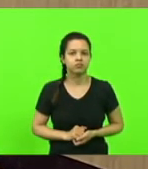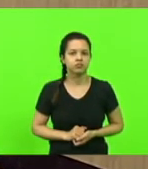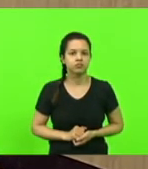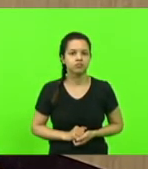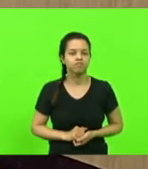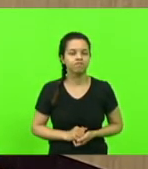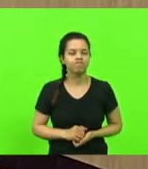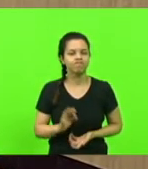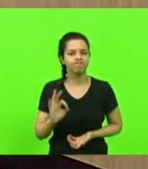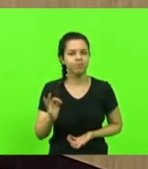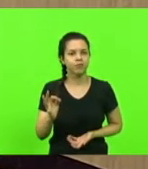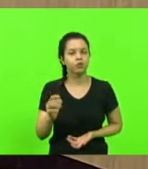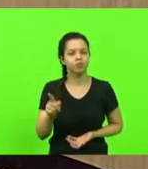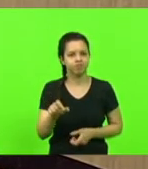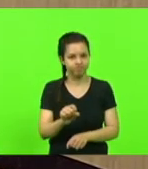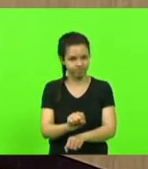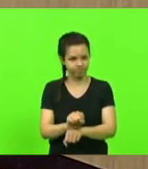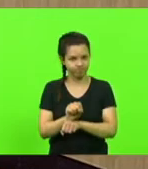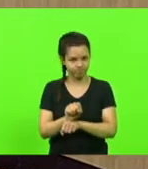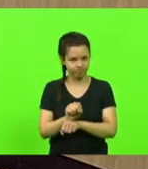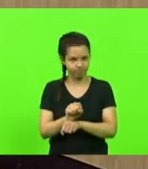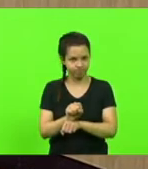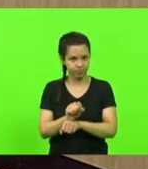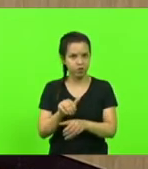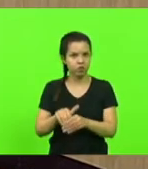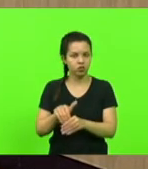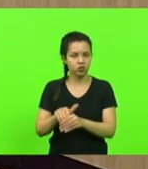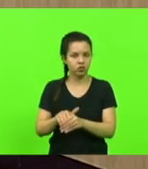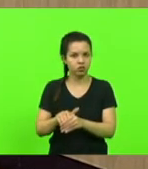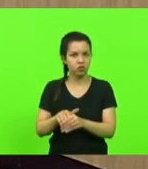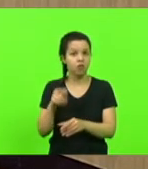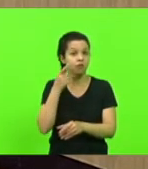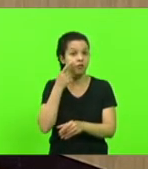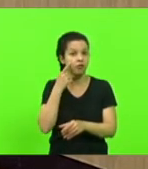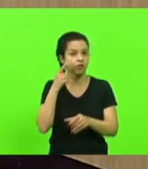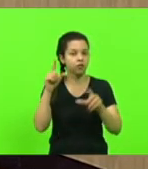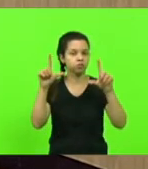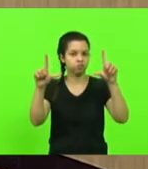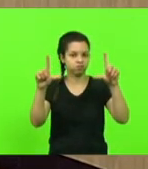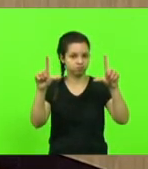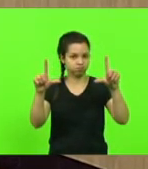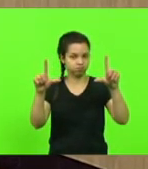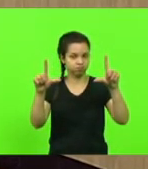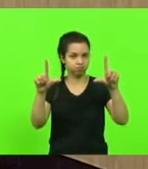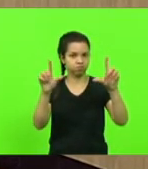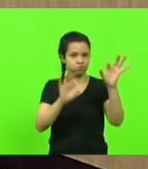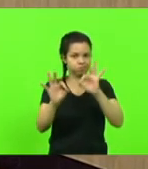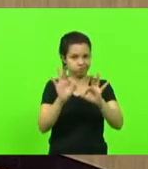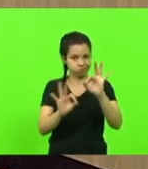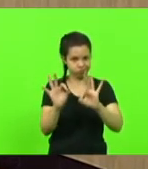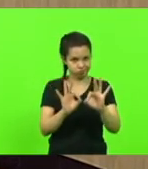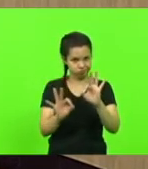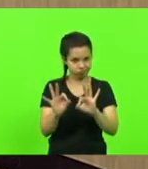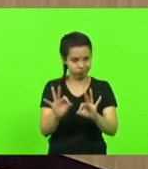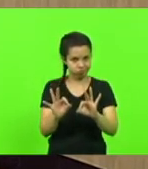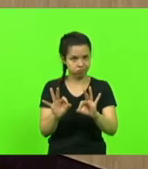Perfeito. Esta presidência suspende a votação até que consigamos fazer os ajustes necessários aqui